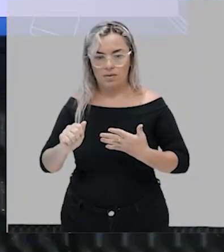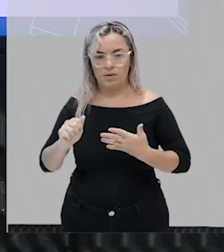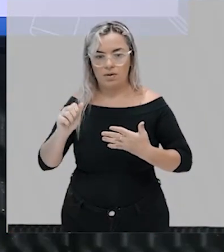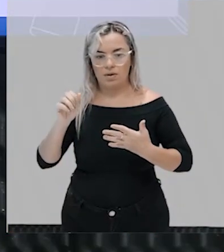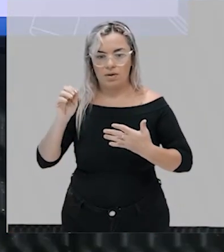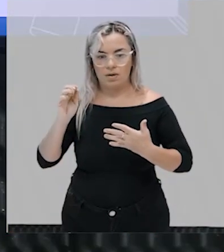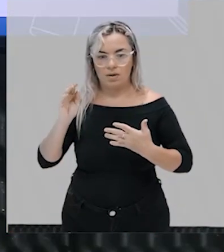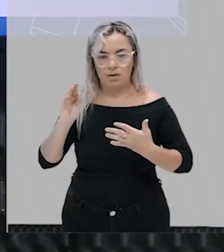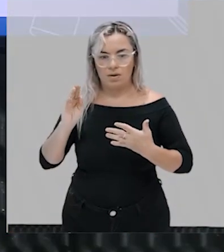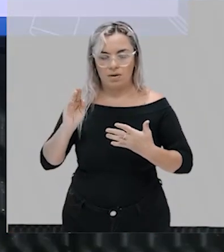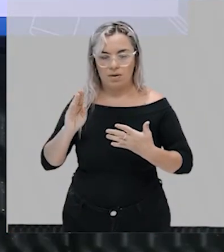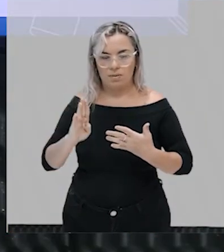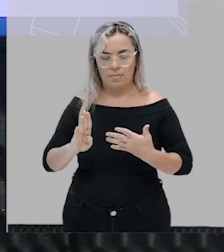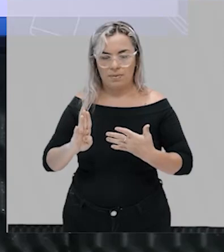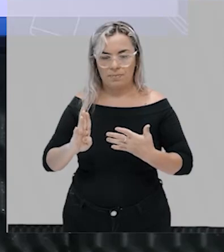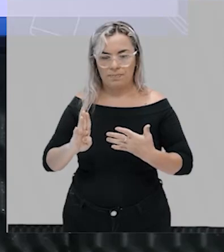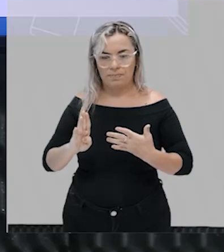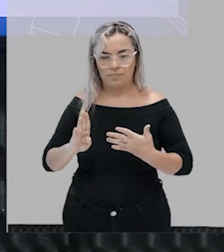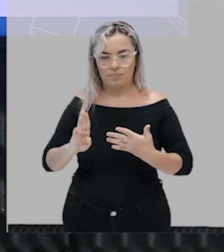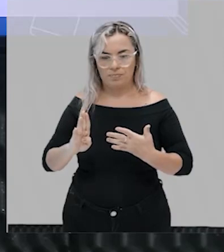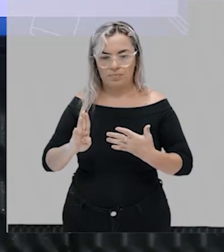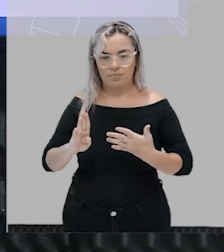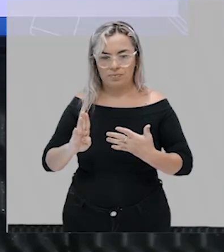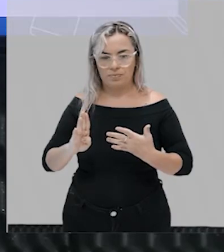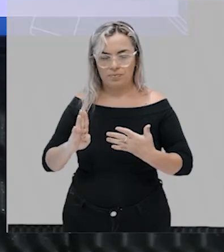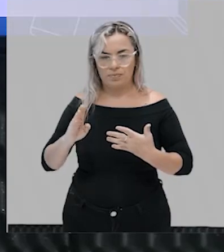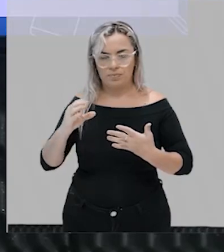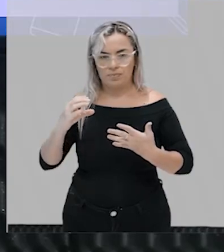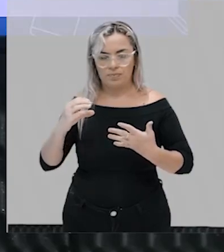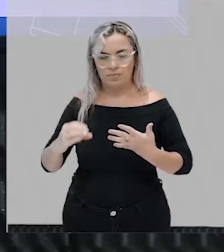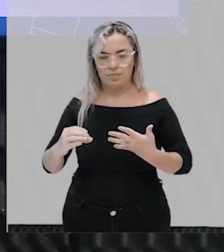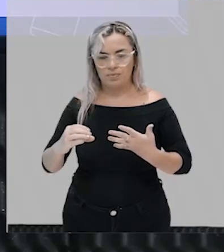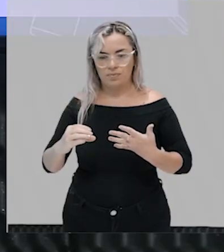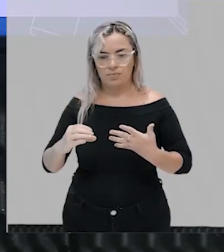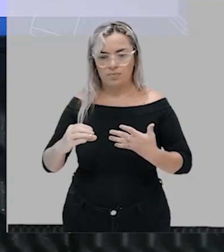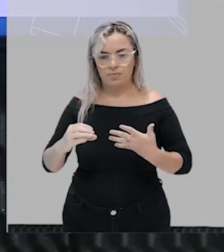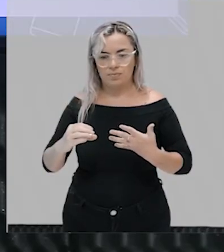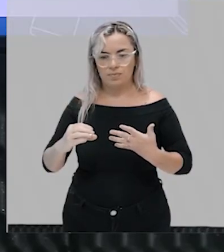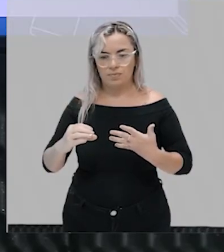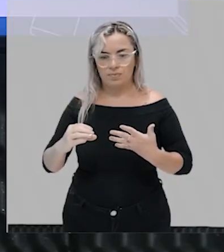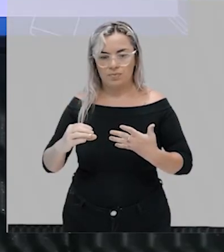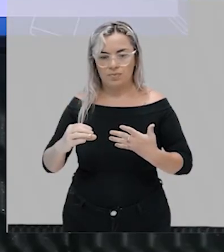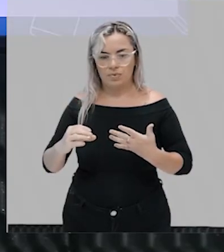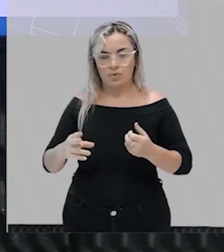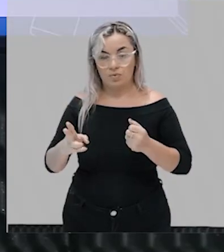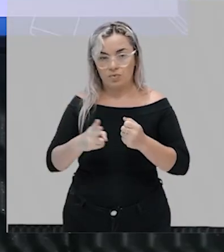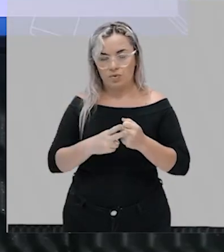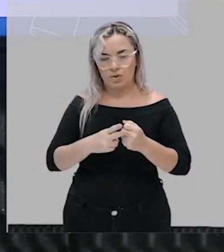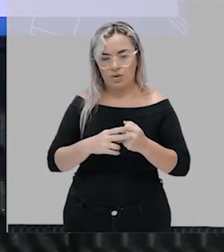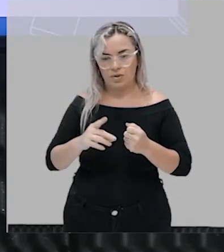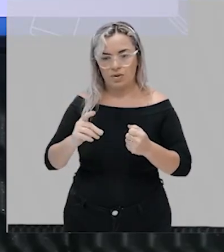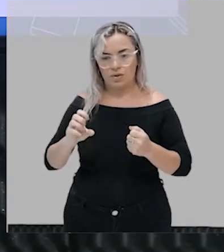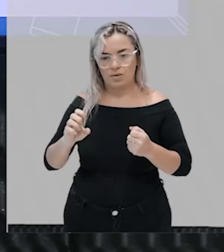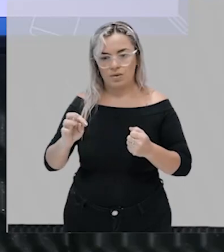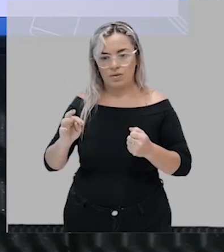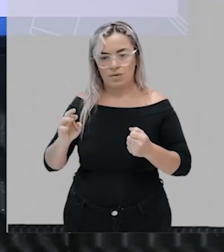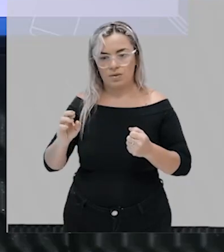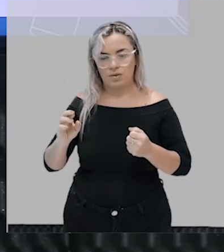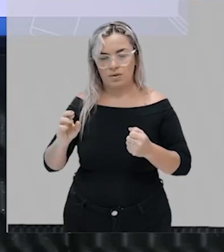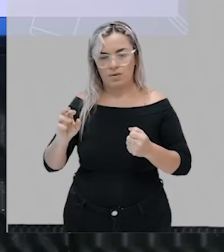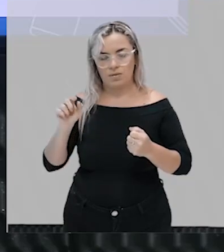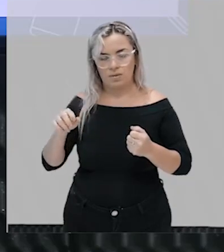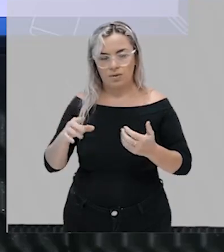terminará. Letra C. Se o cavalo deter, é o verbo, tá bom? Aí você vai ver como você